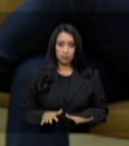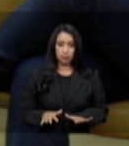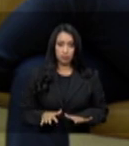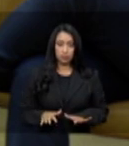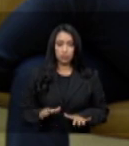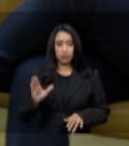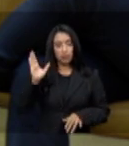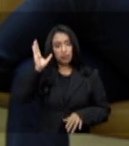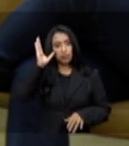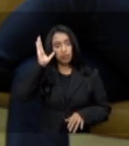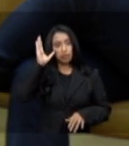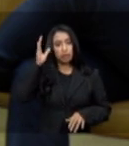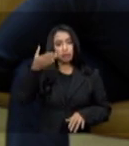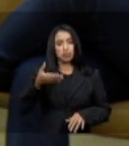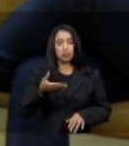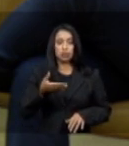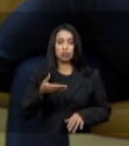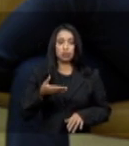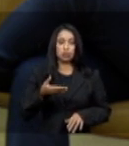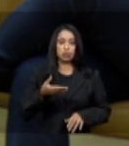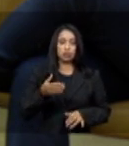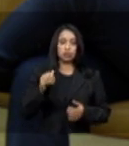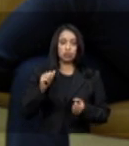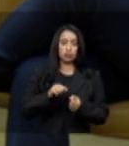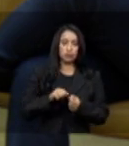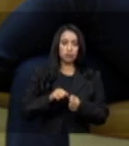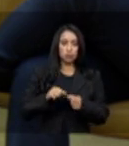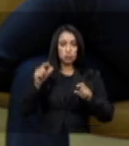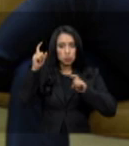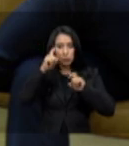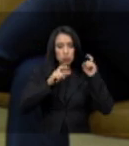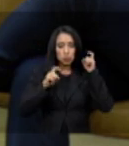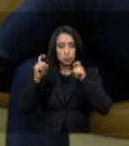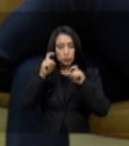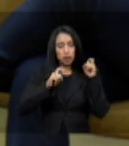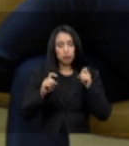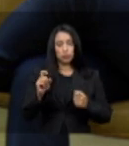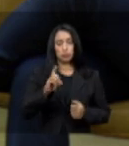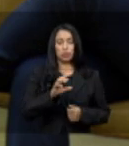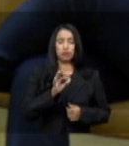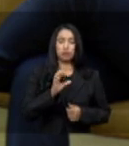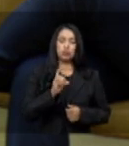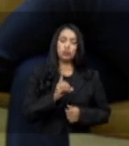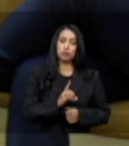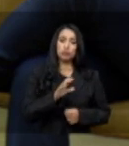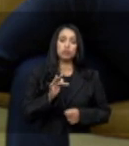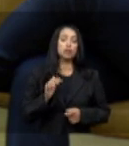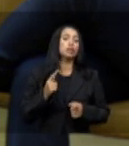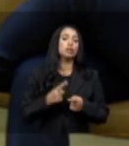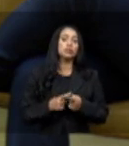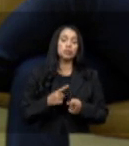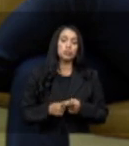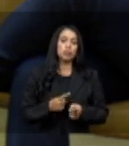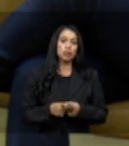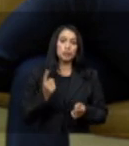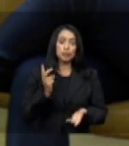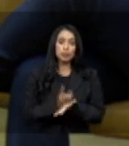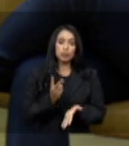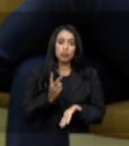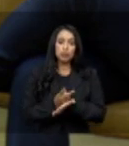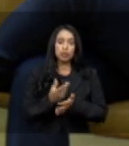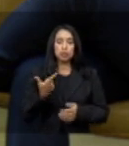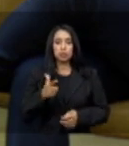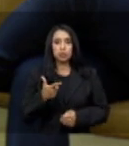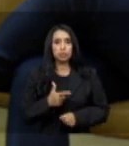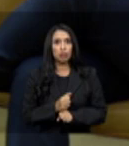decisão causou alguma alguma preocupação no âmbito do distrito federal porque é ainda que